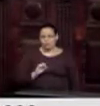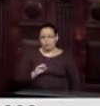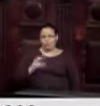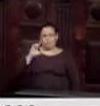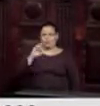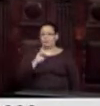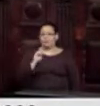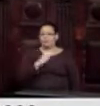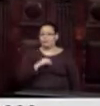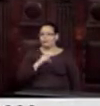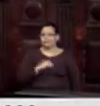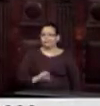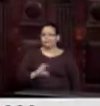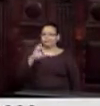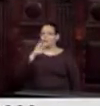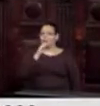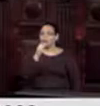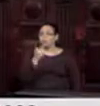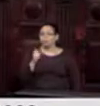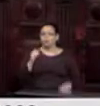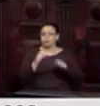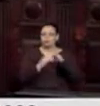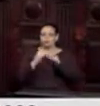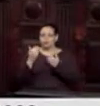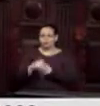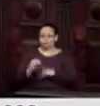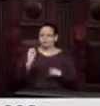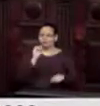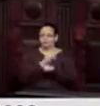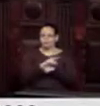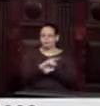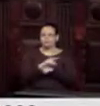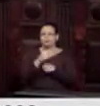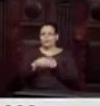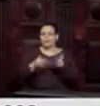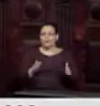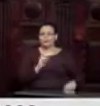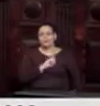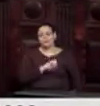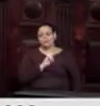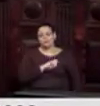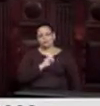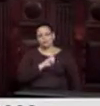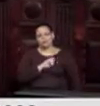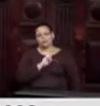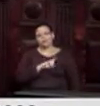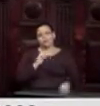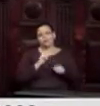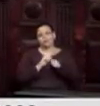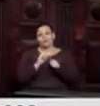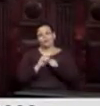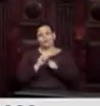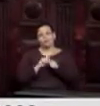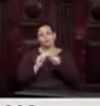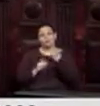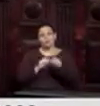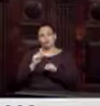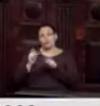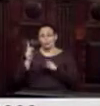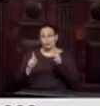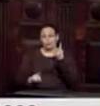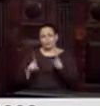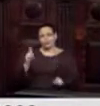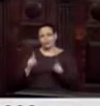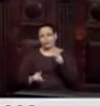não reajuste e não realização de concursos. Então, esse pacote de maldade faz com que a